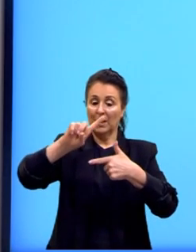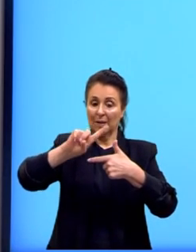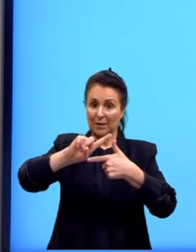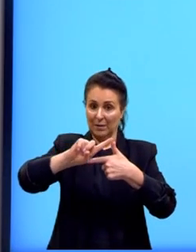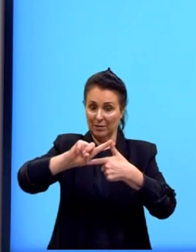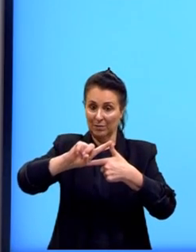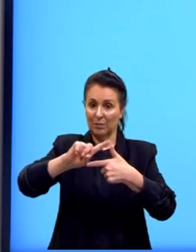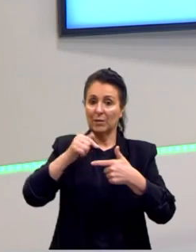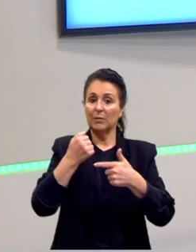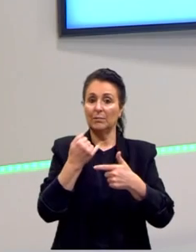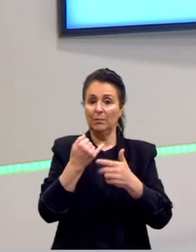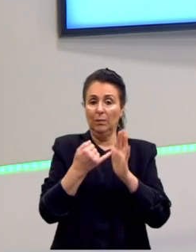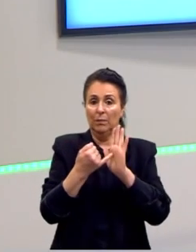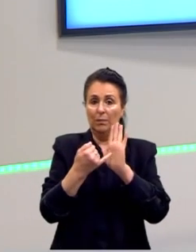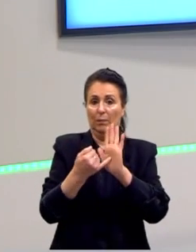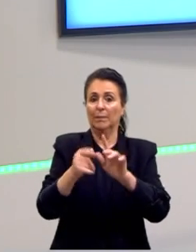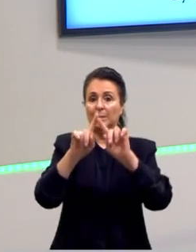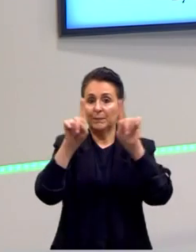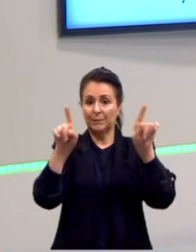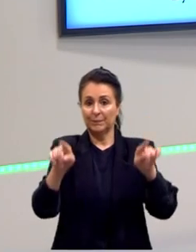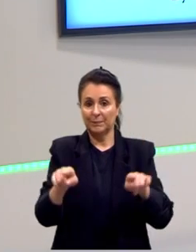a figura do instrumento